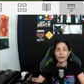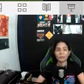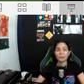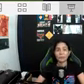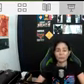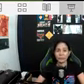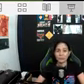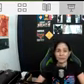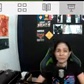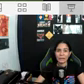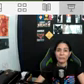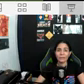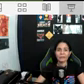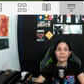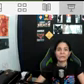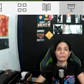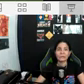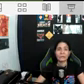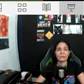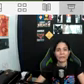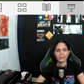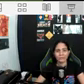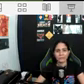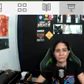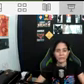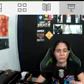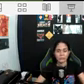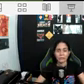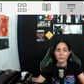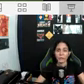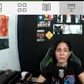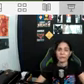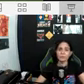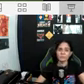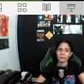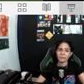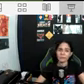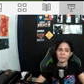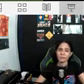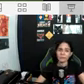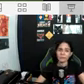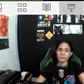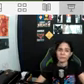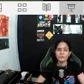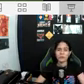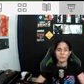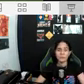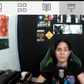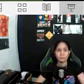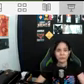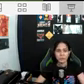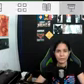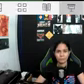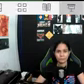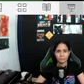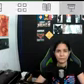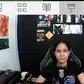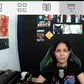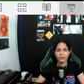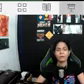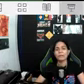para quê? Para, por exemplo, pessoas que apresentam alergia, como eu. Eu, no meu caso, eu não posso estar tomando